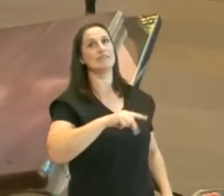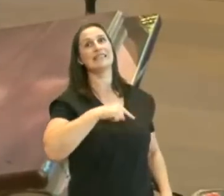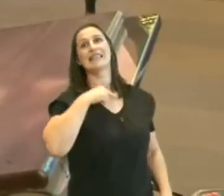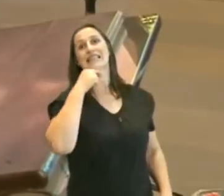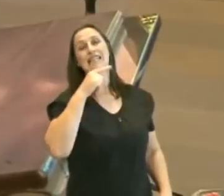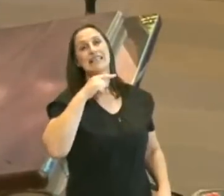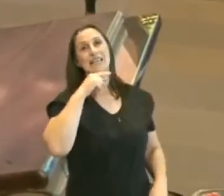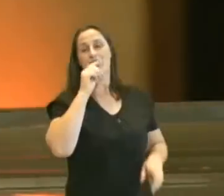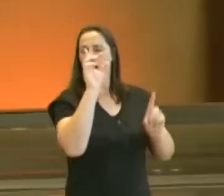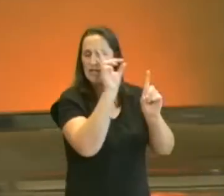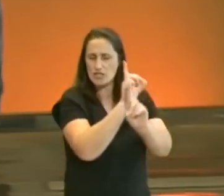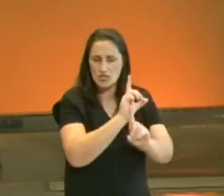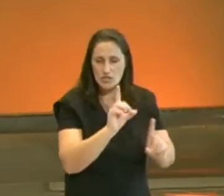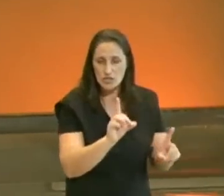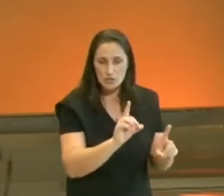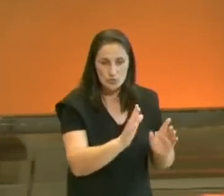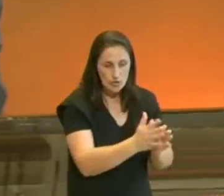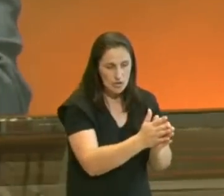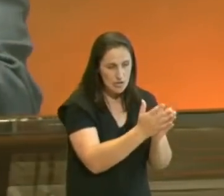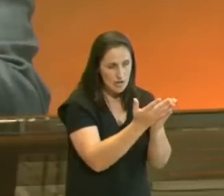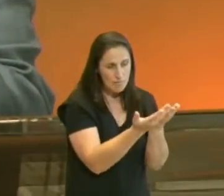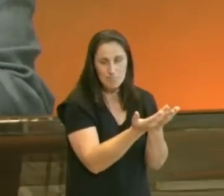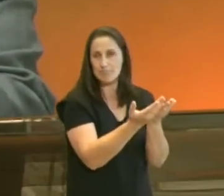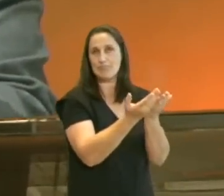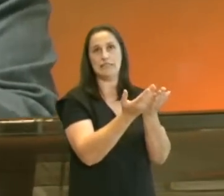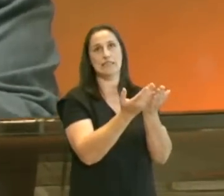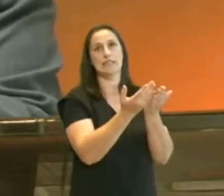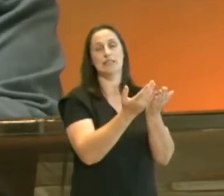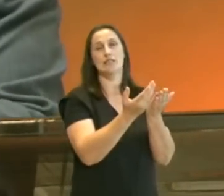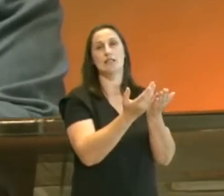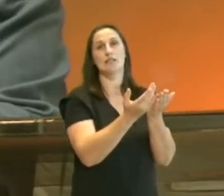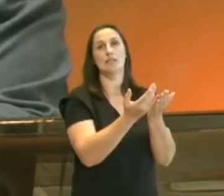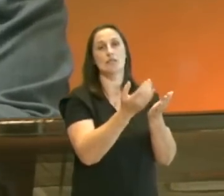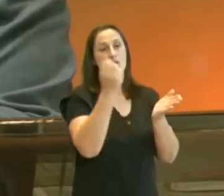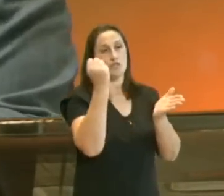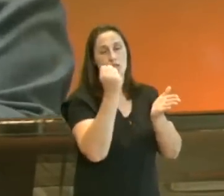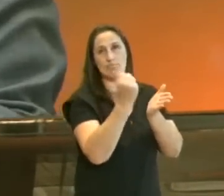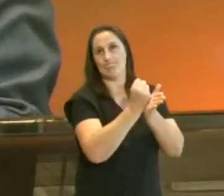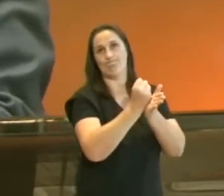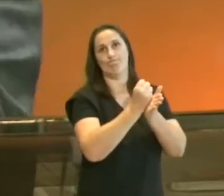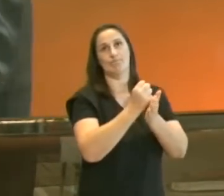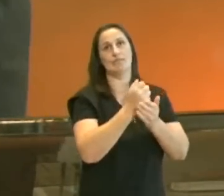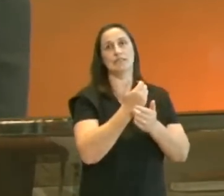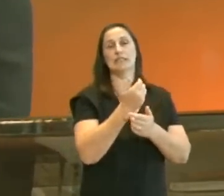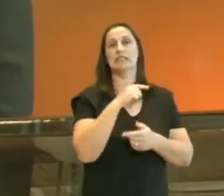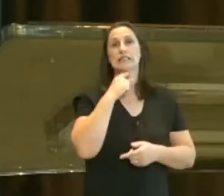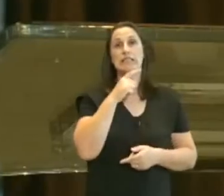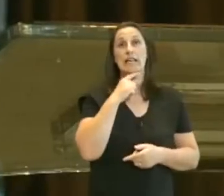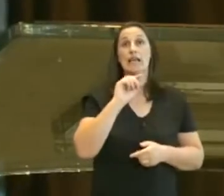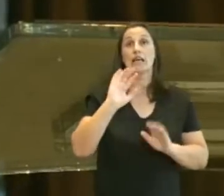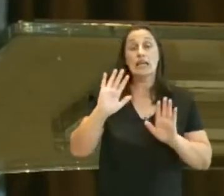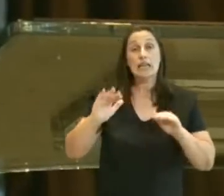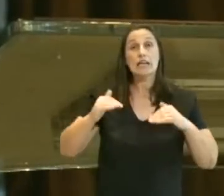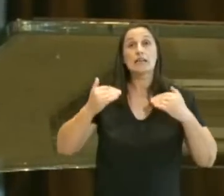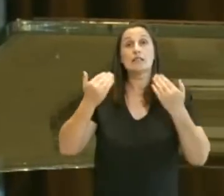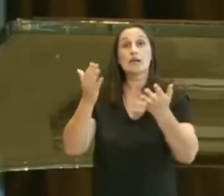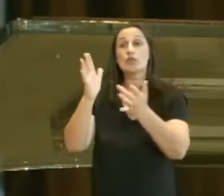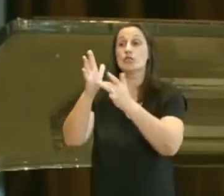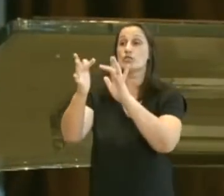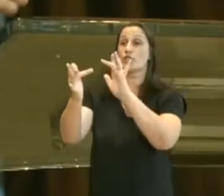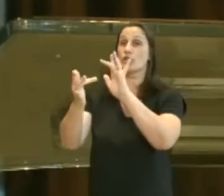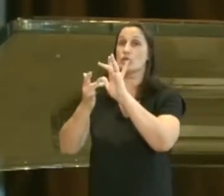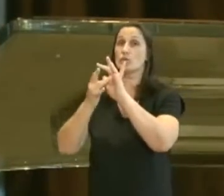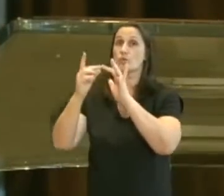é digno de abrir esse livro e os seus selos. E então Jesus, que aparece como